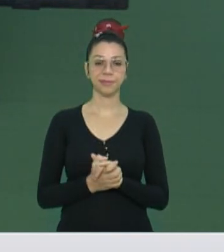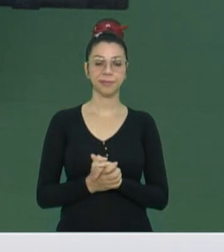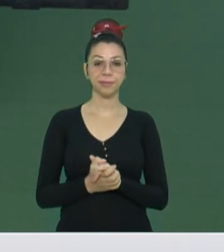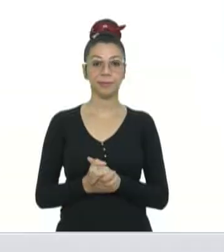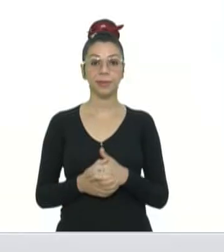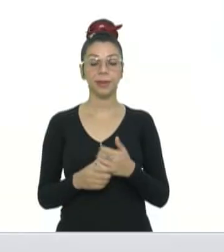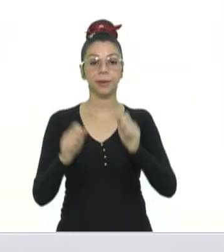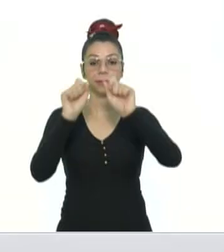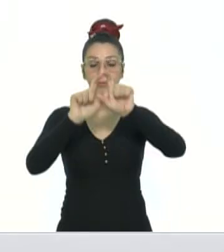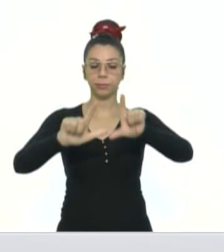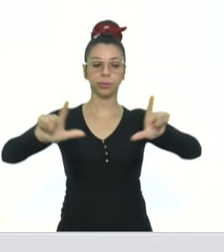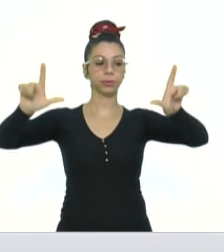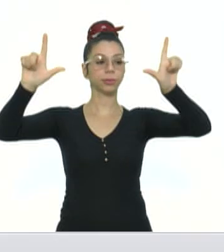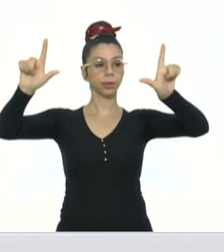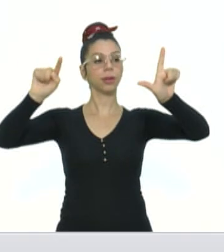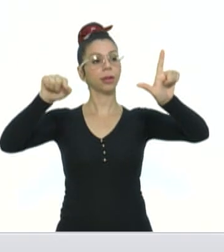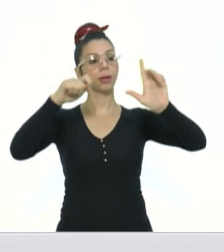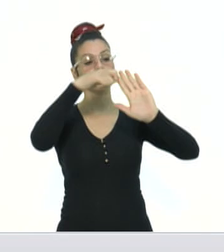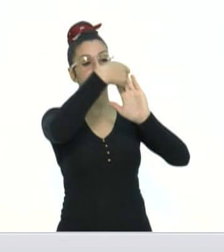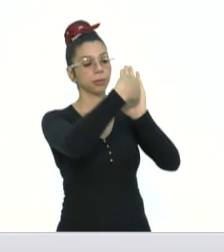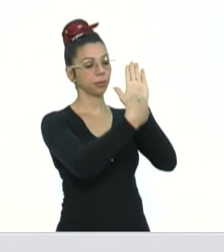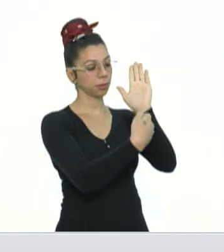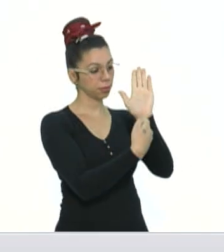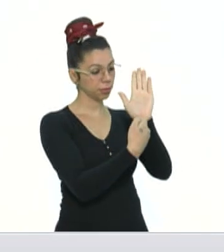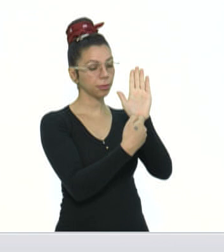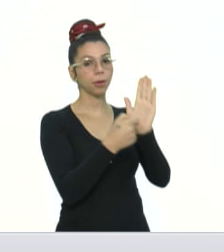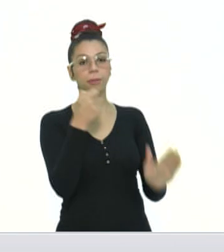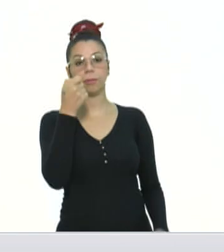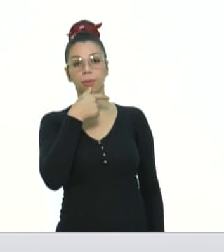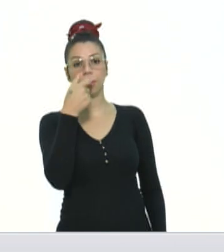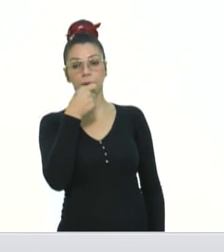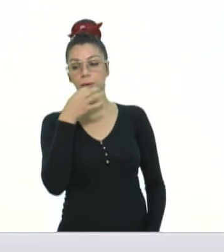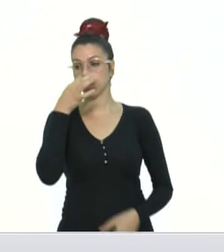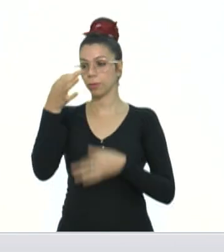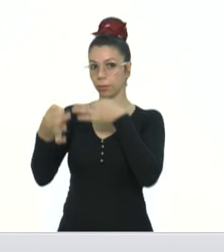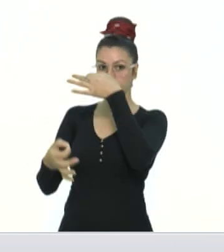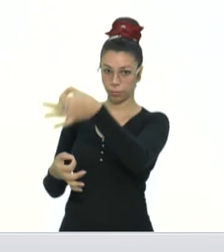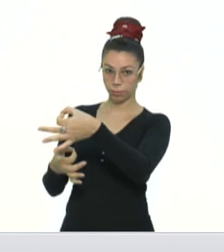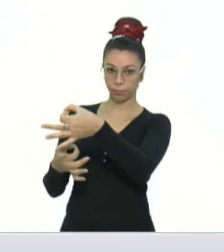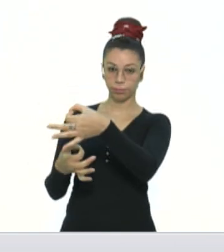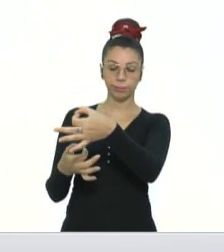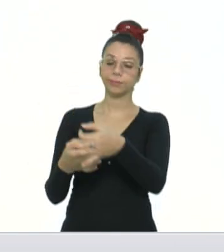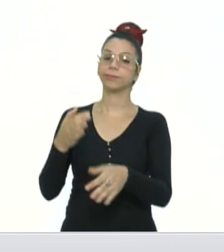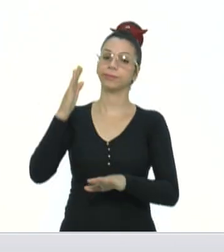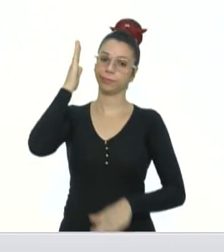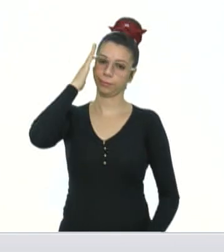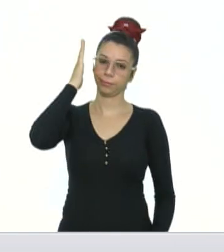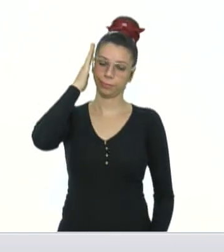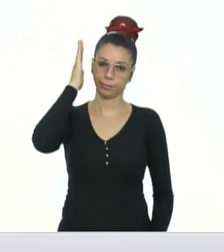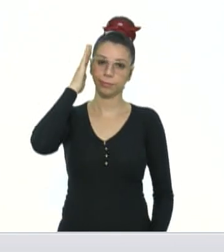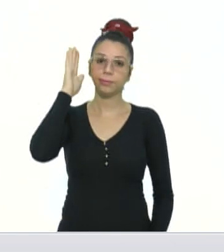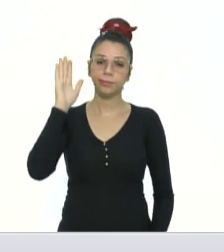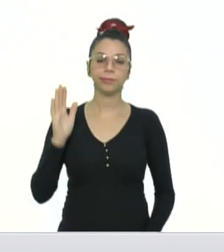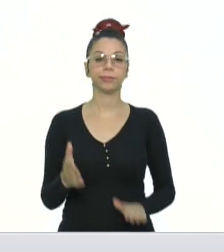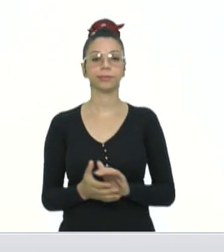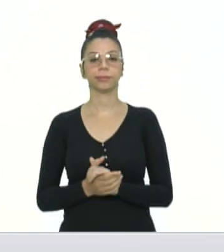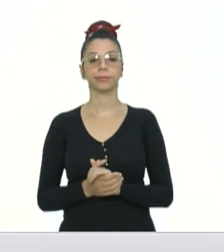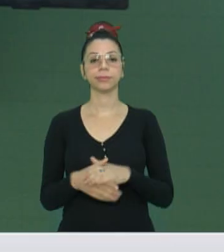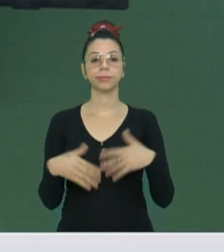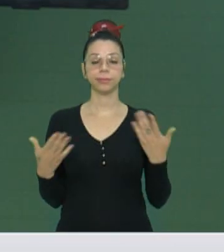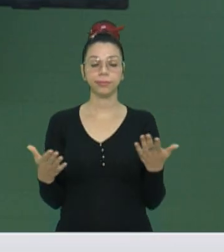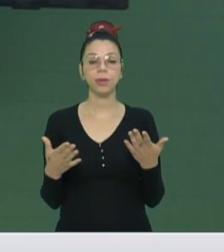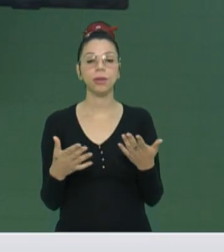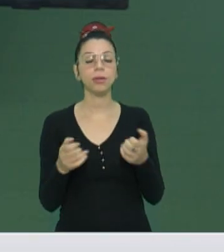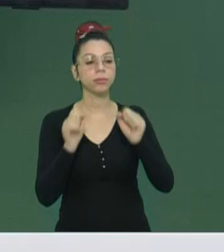A charge é um texto que traz humor e crítica, né? Sabemos disso, a gente já viu. Então, quando eu vou olhar